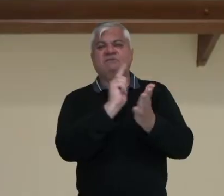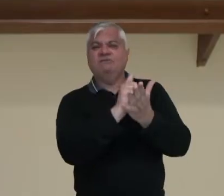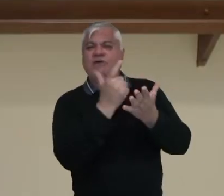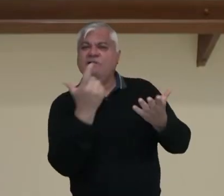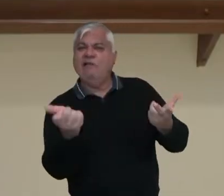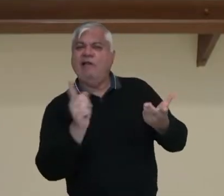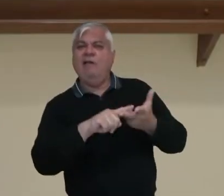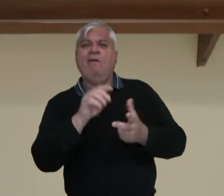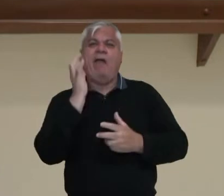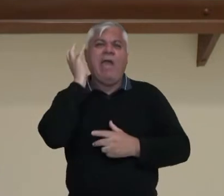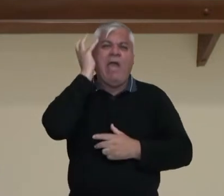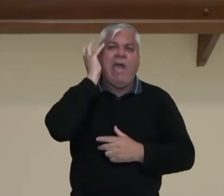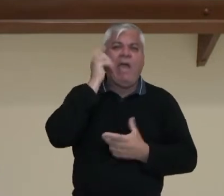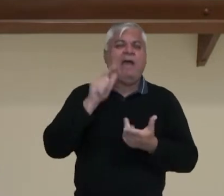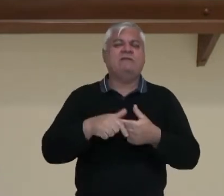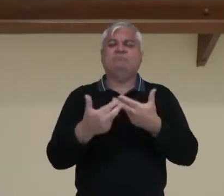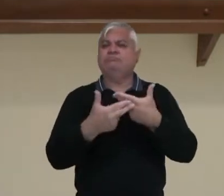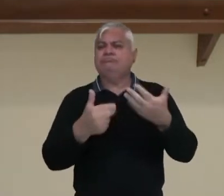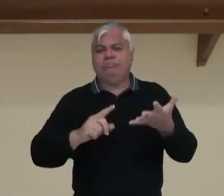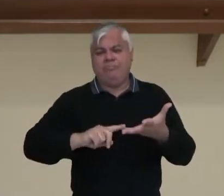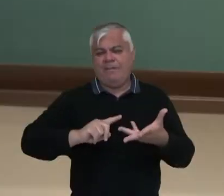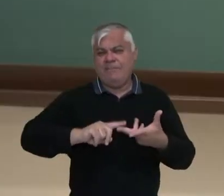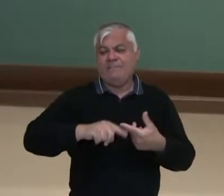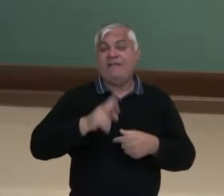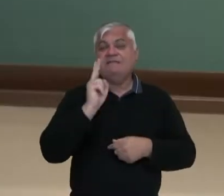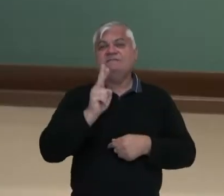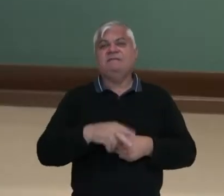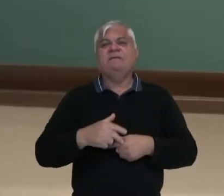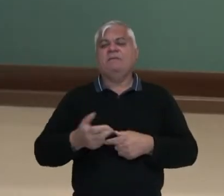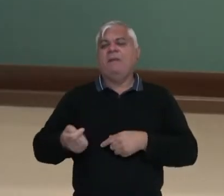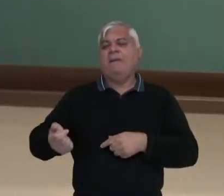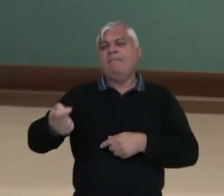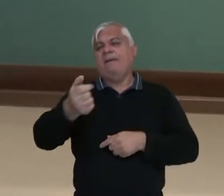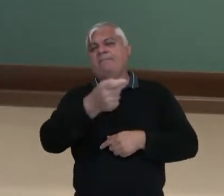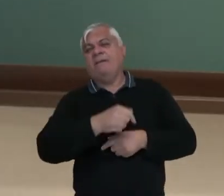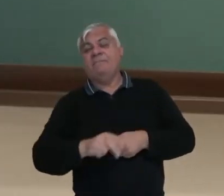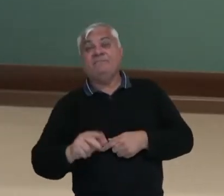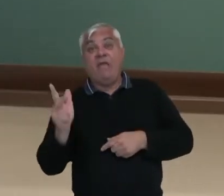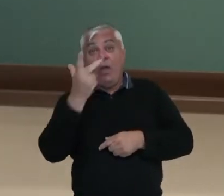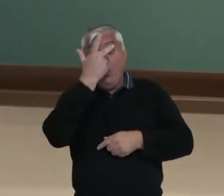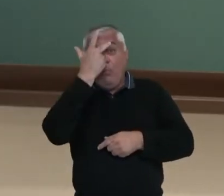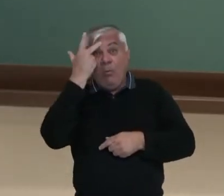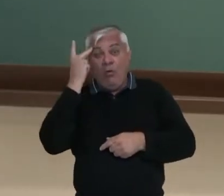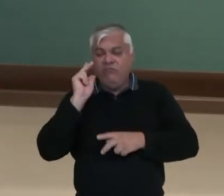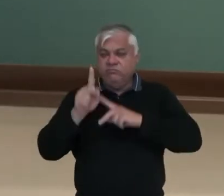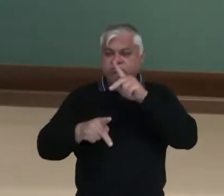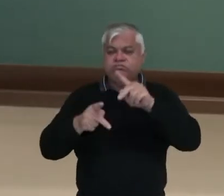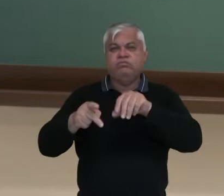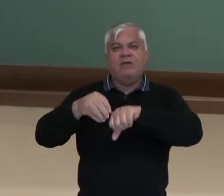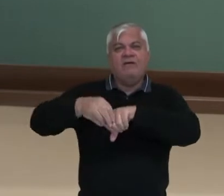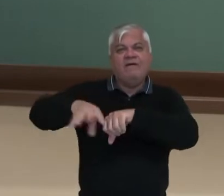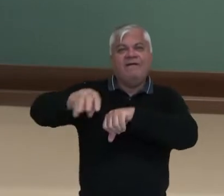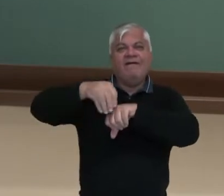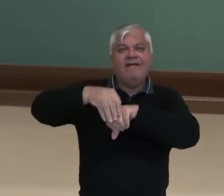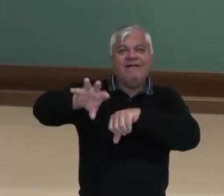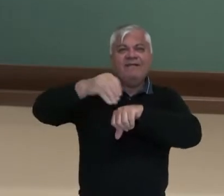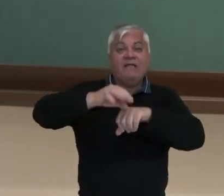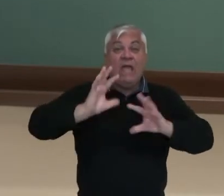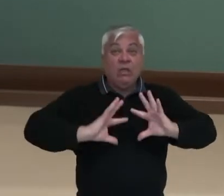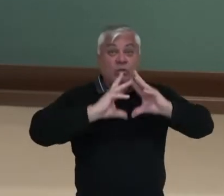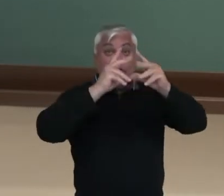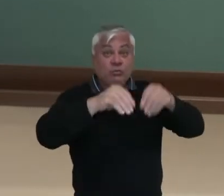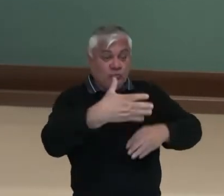o rádio. O tempo todo as pessoas elas estavam recebendo a informação de que todas as ações